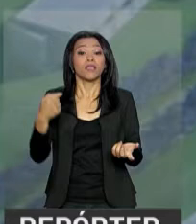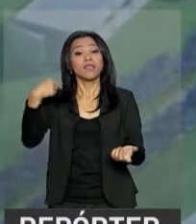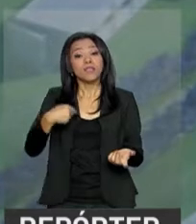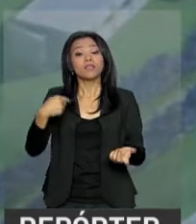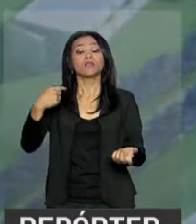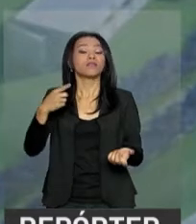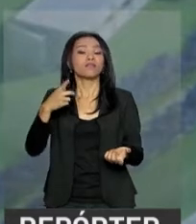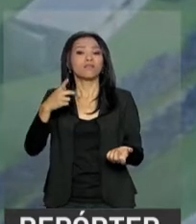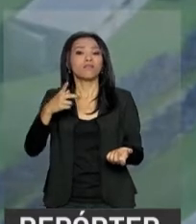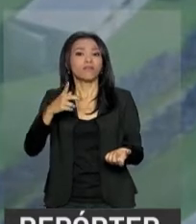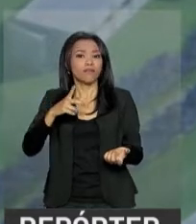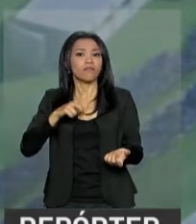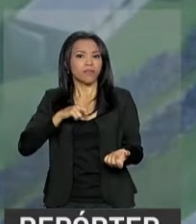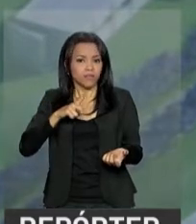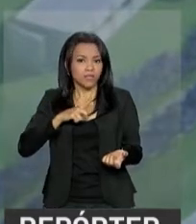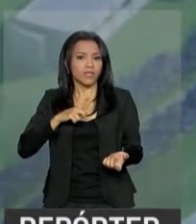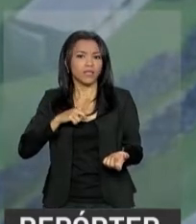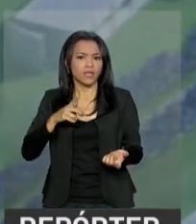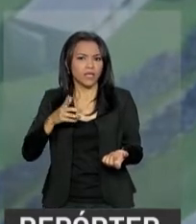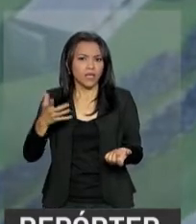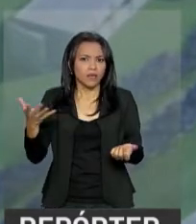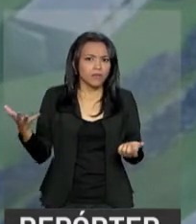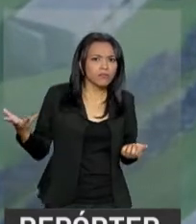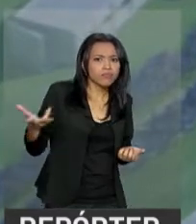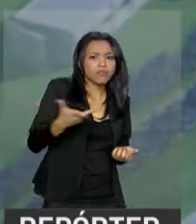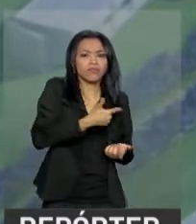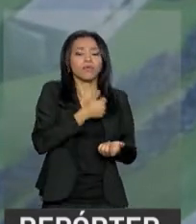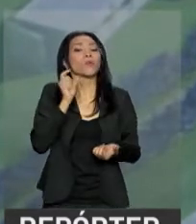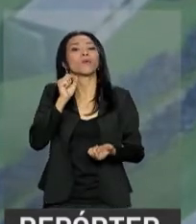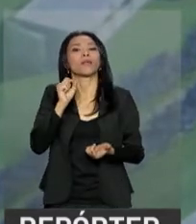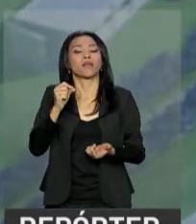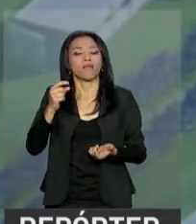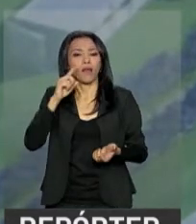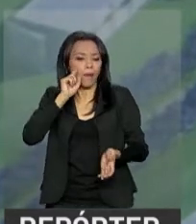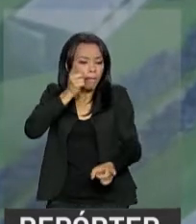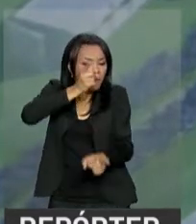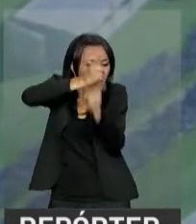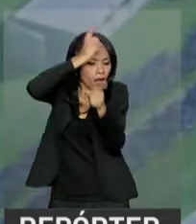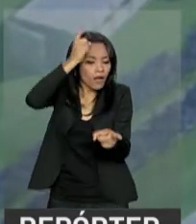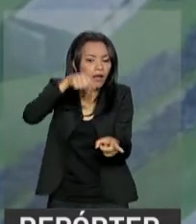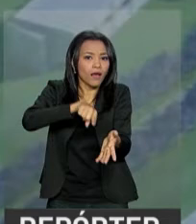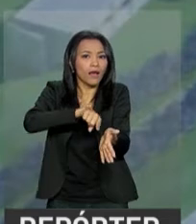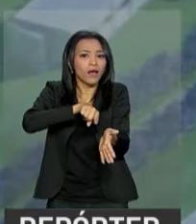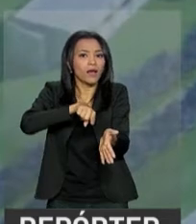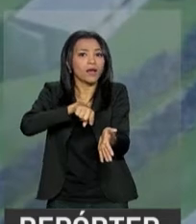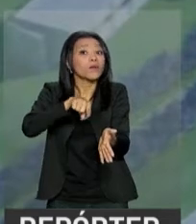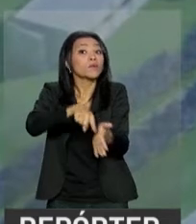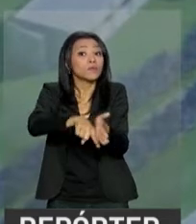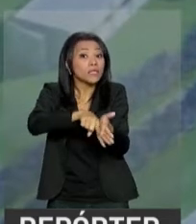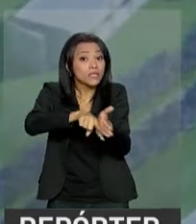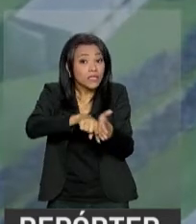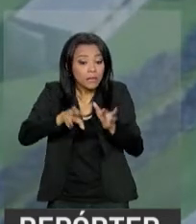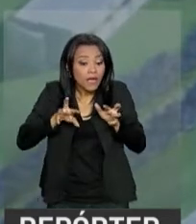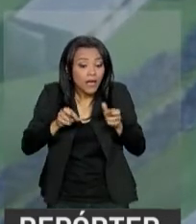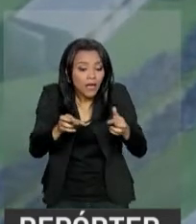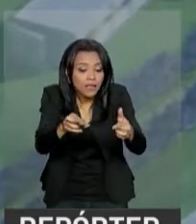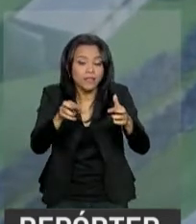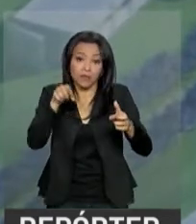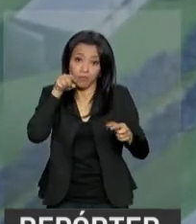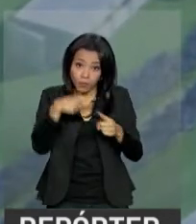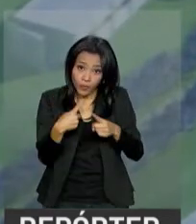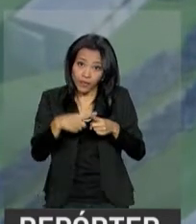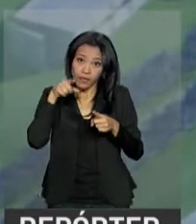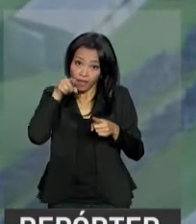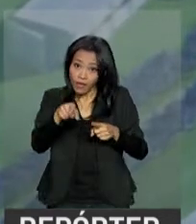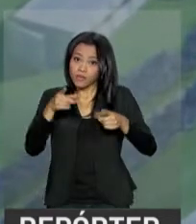uma das formas mais eficientes de detectar o câncer uma vez que essa tecnologia permite definir o